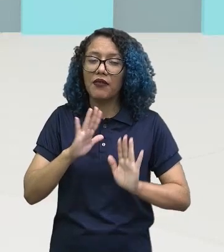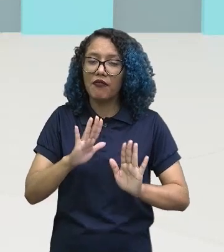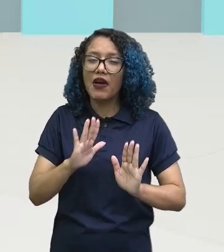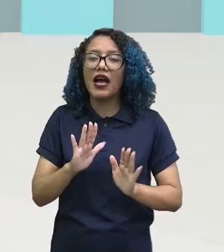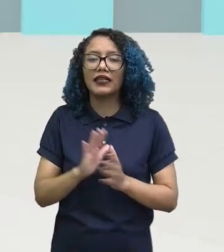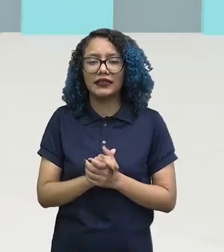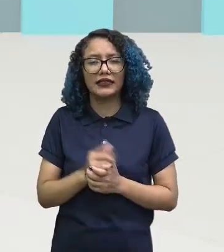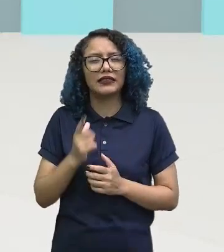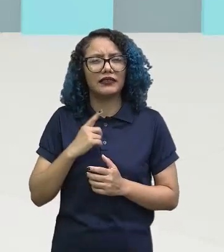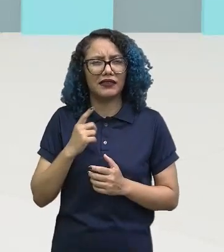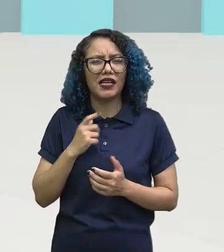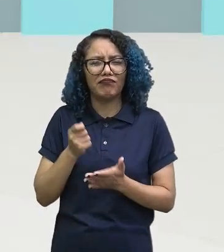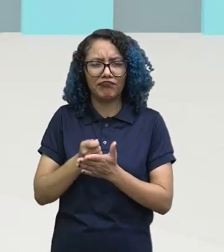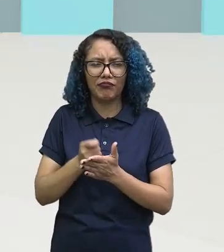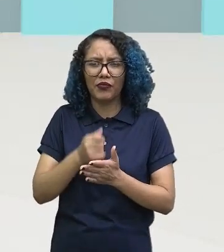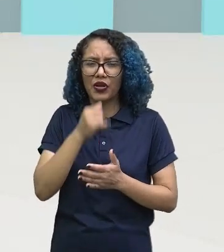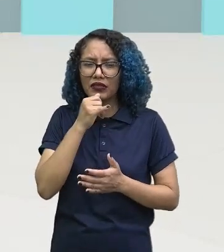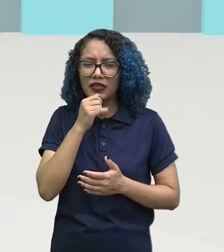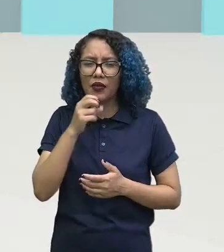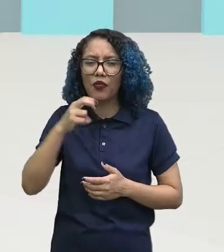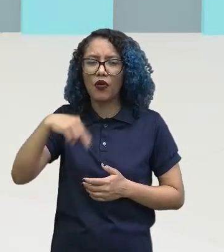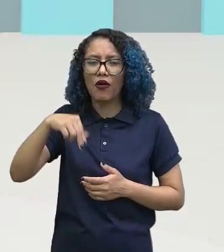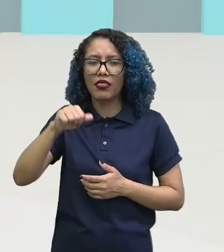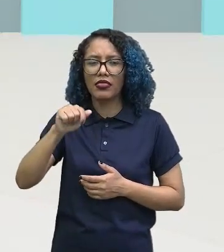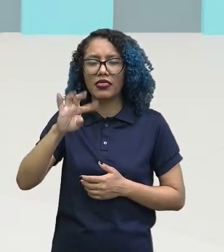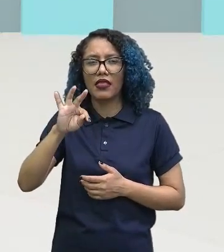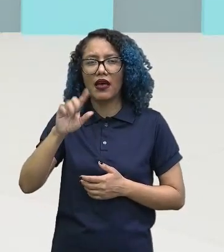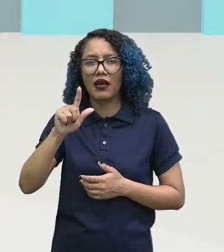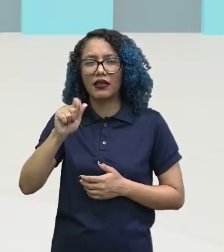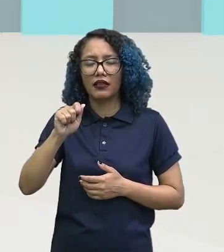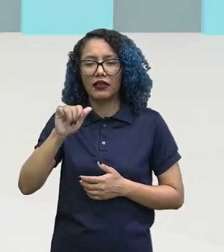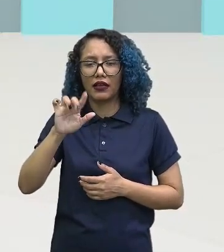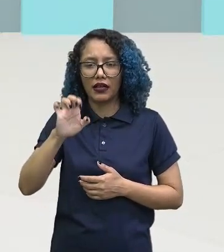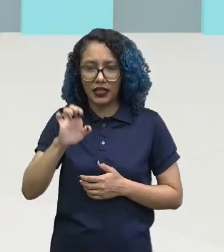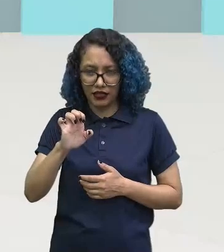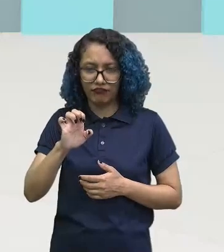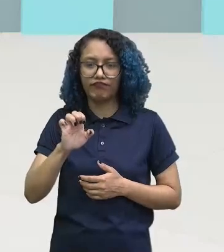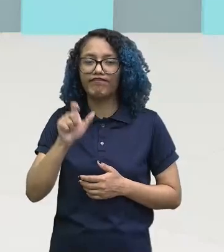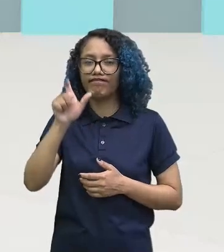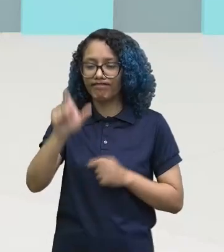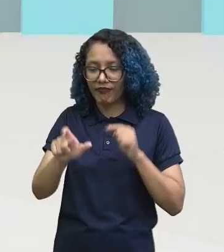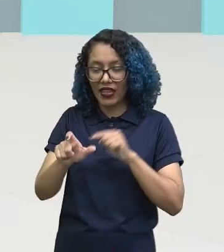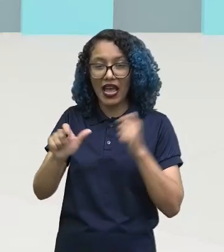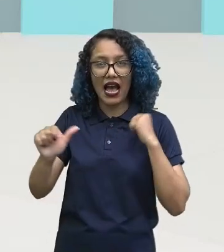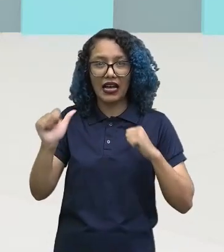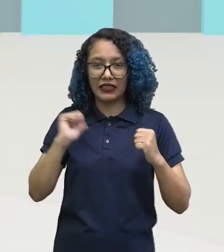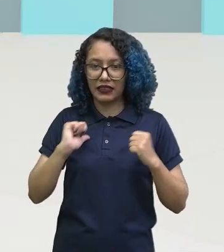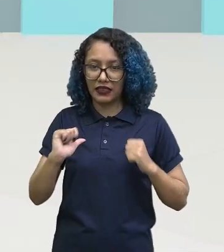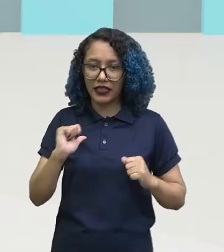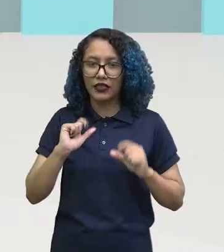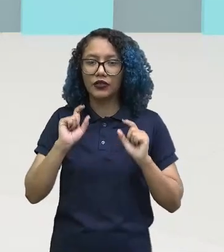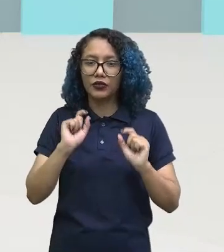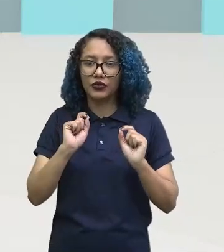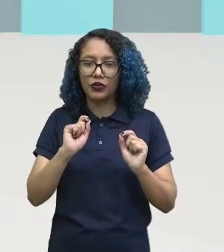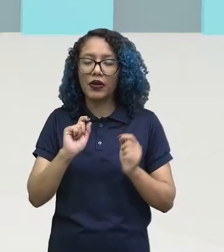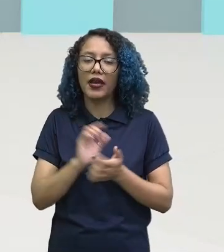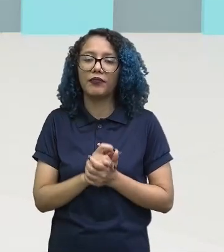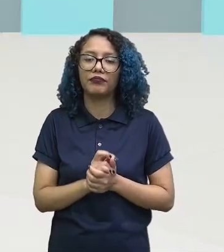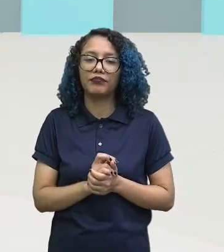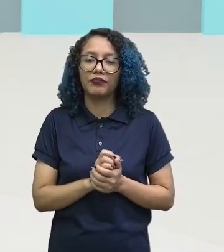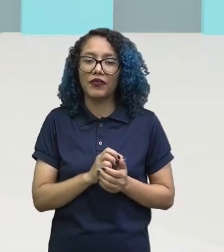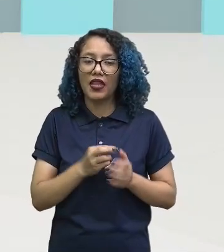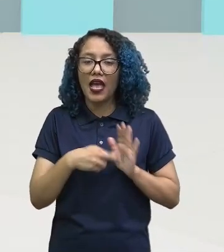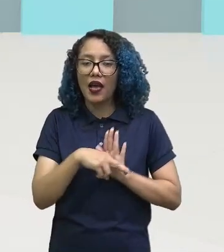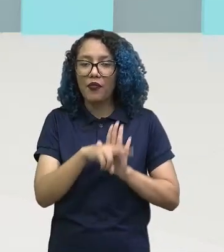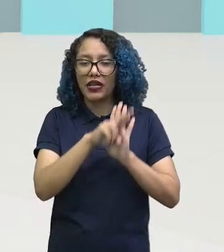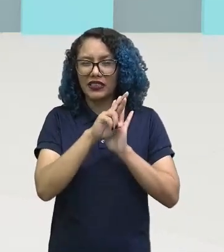repressão. Natalie Portman, que interpretou uma bailarina no filme Cisne Negro, fez questão de ressaltar as